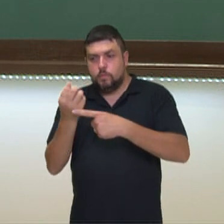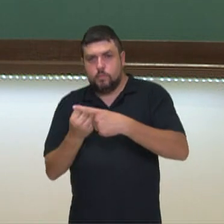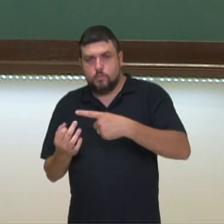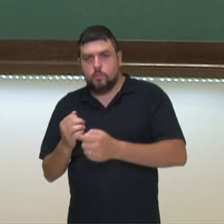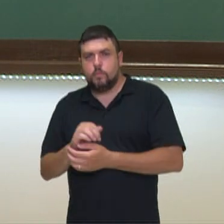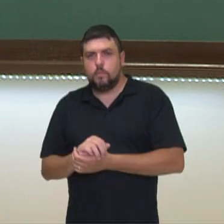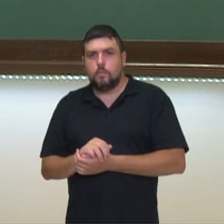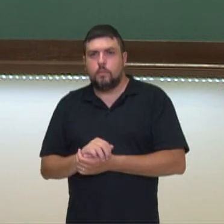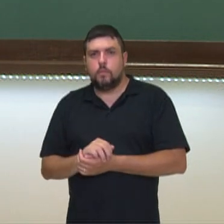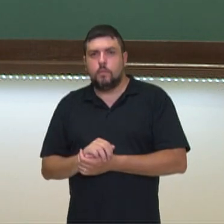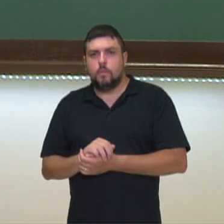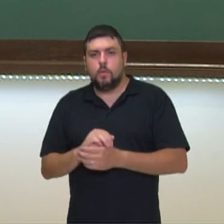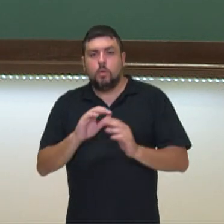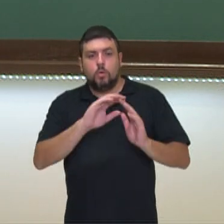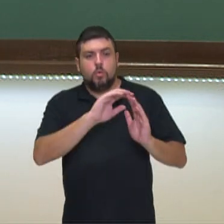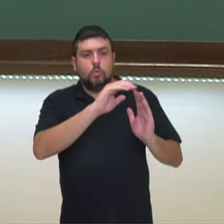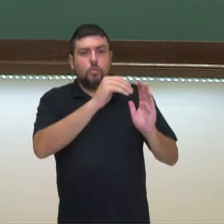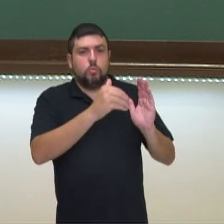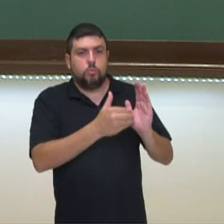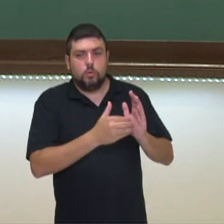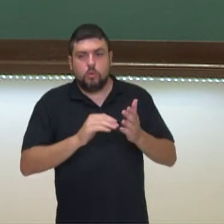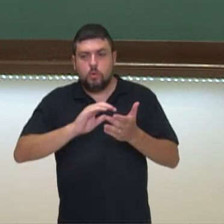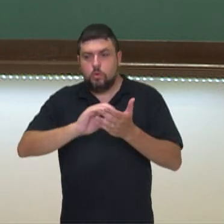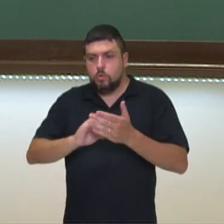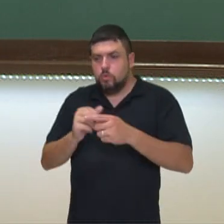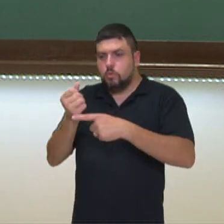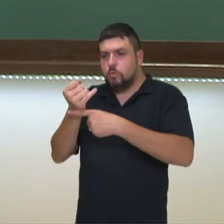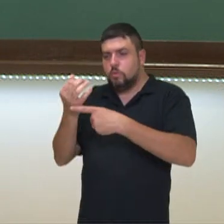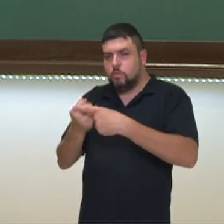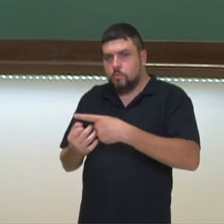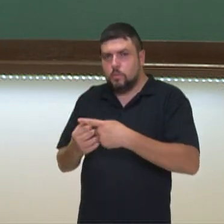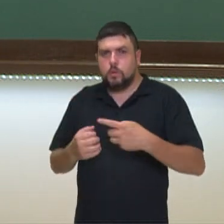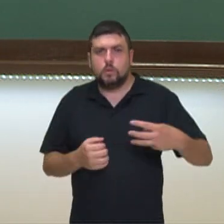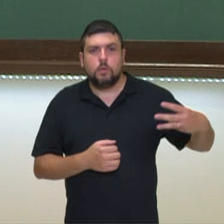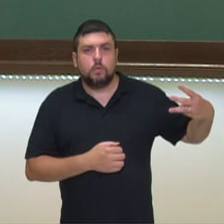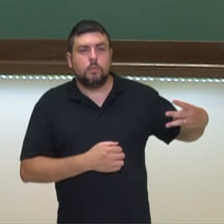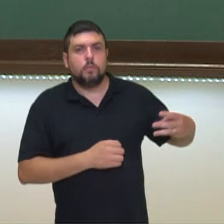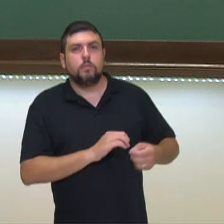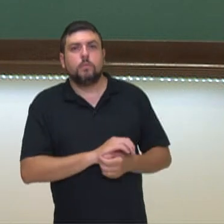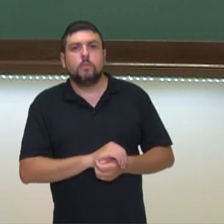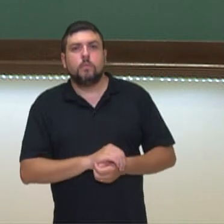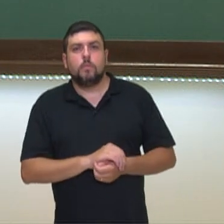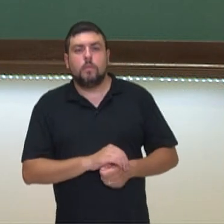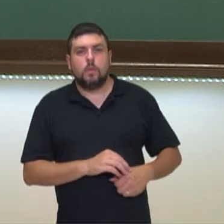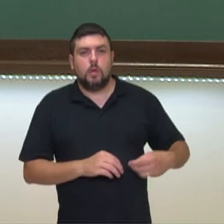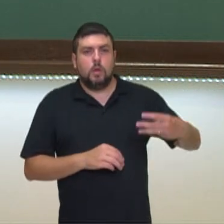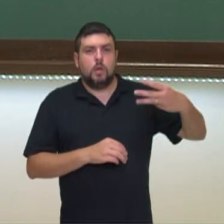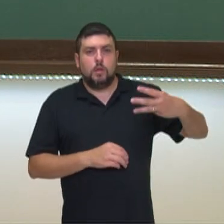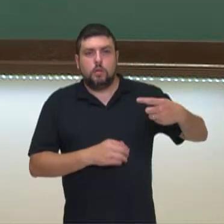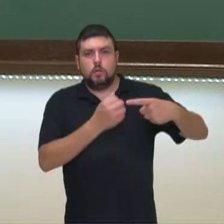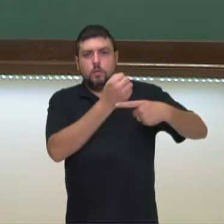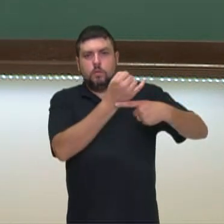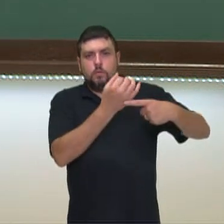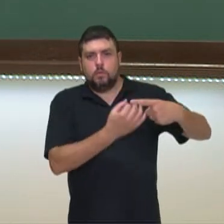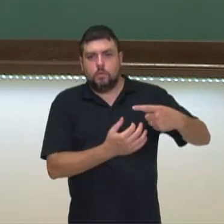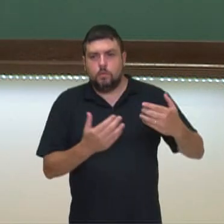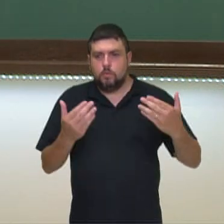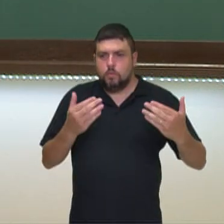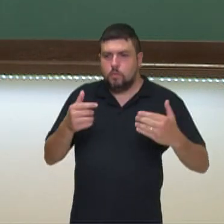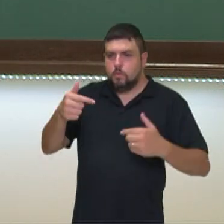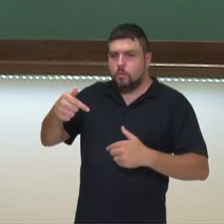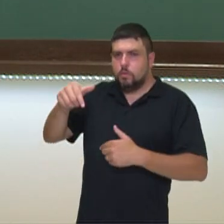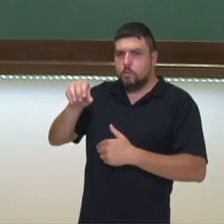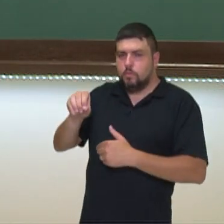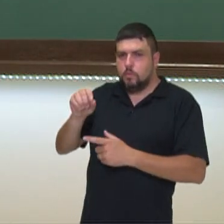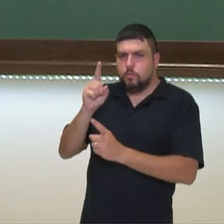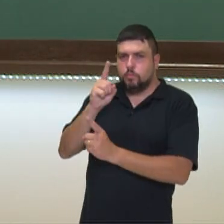Subtraí do total para saber qual a fração que a terceira menina comeu. E daí eu comparei a terceira fração com o valor que eu tinha, que era 70 gramas, para achar